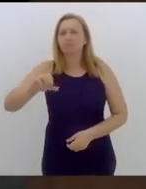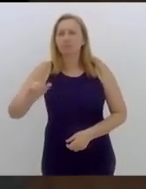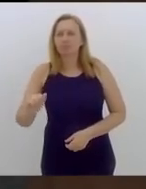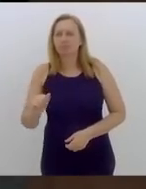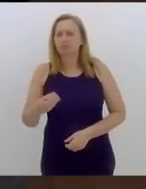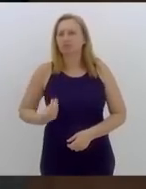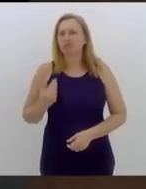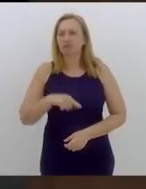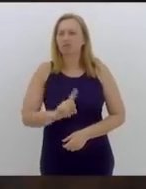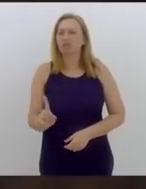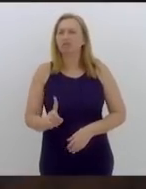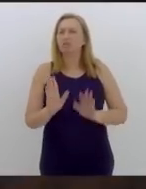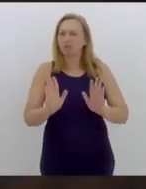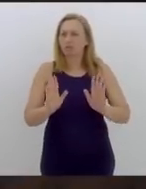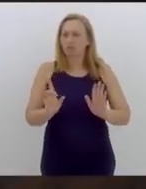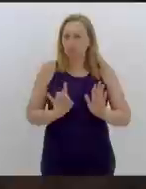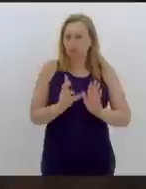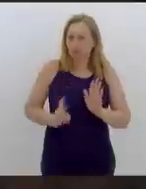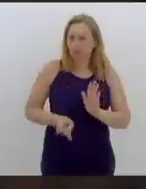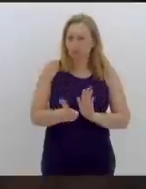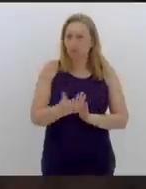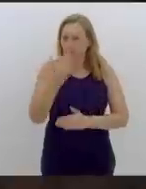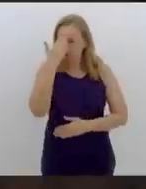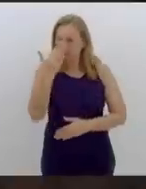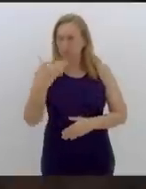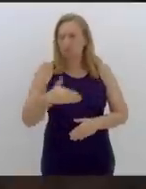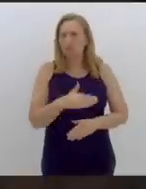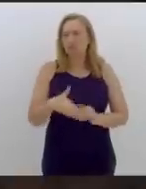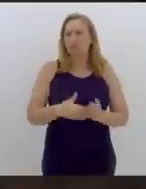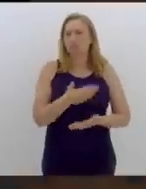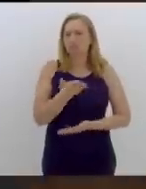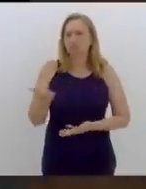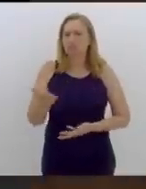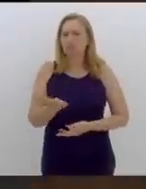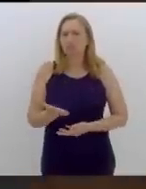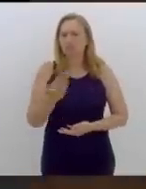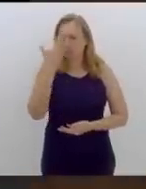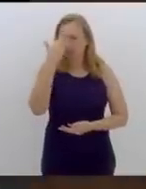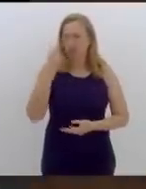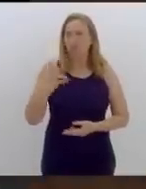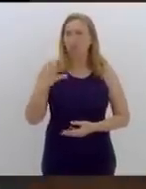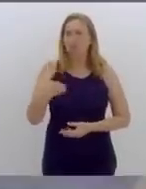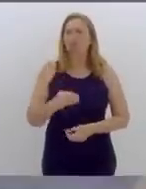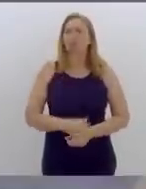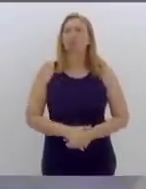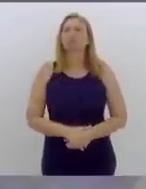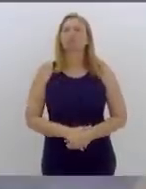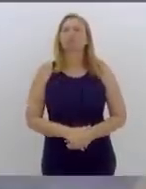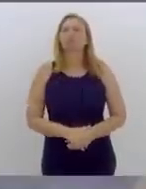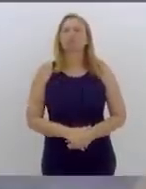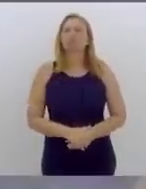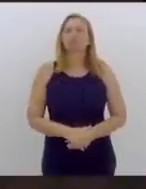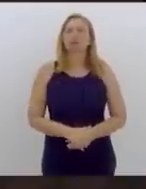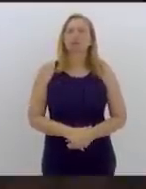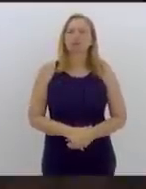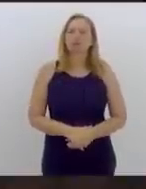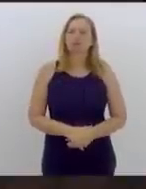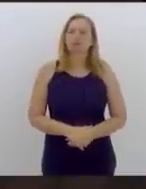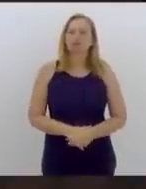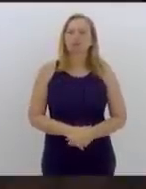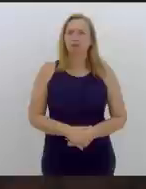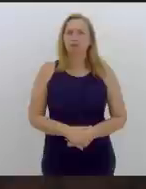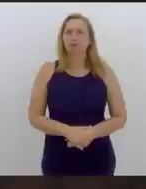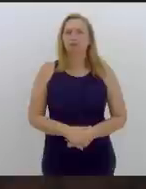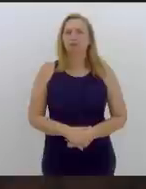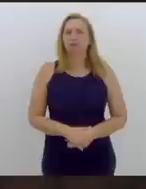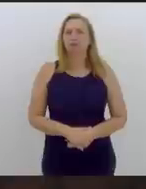dar continuidade pode ser meu irmão tá bom Agradeço a todos aí entendeu obrigado por tudo vamos seguir aqui gente olha só Cadê